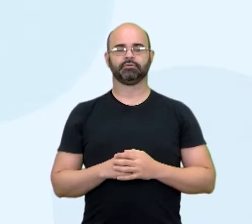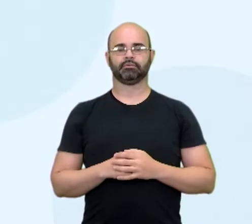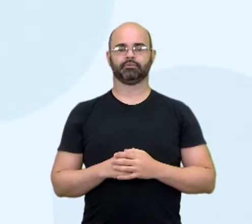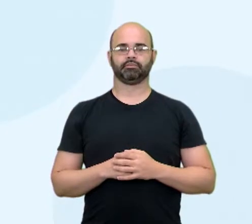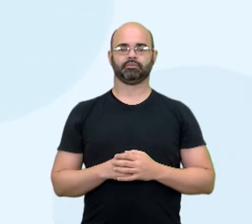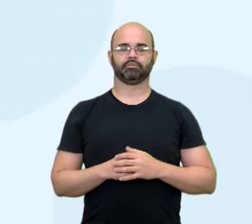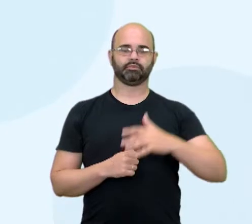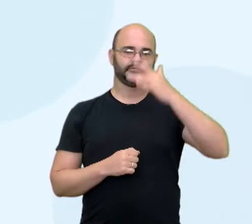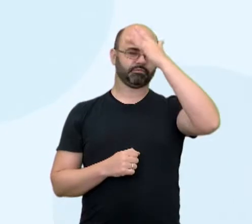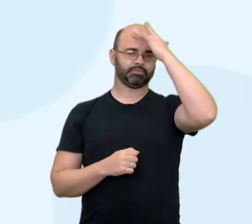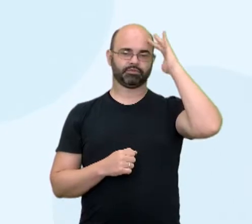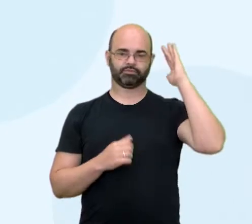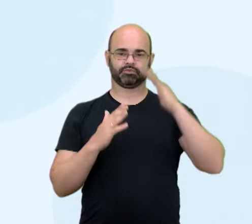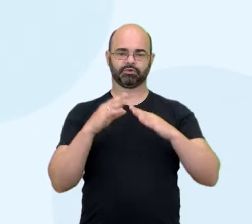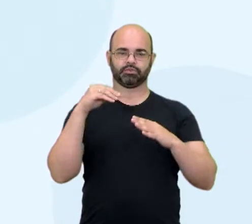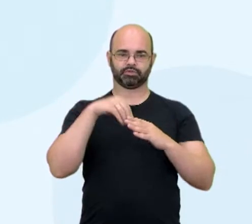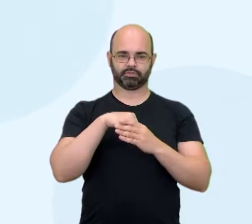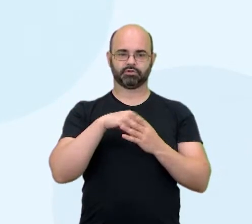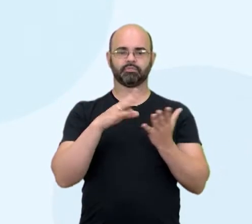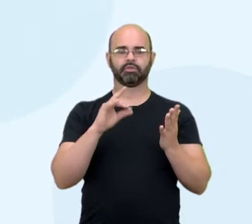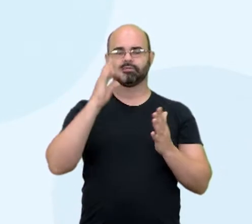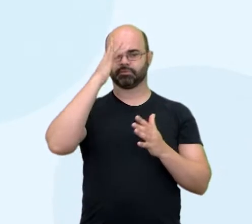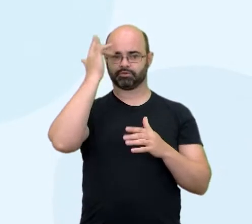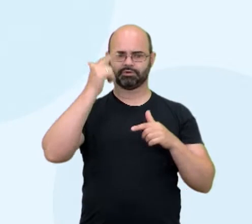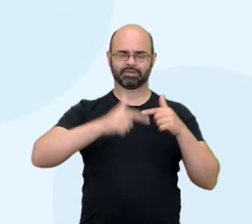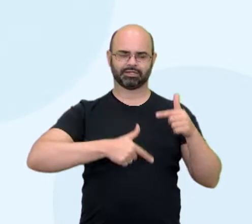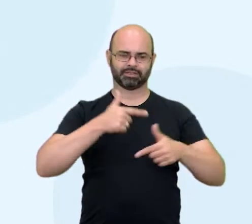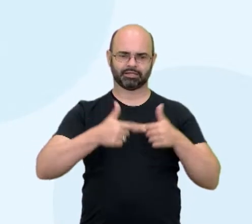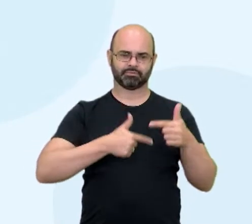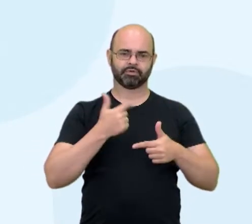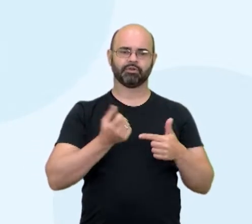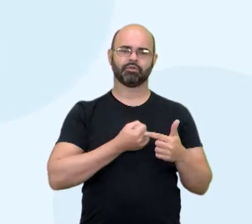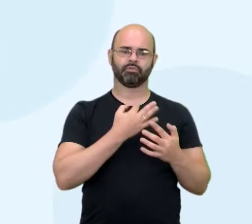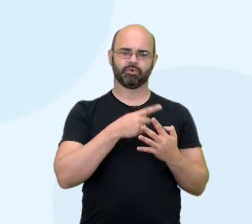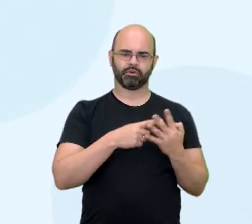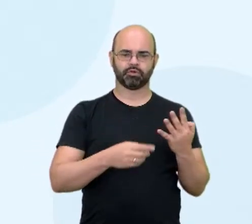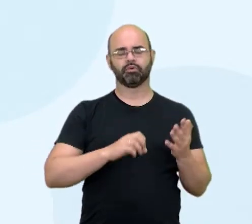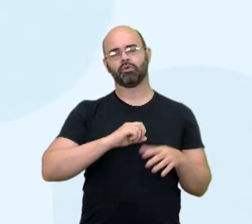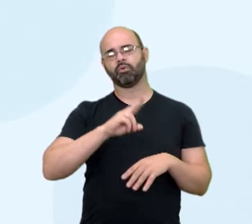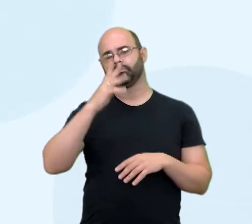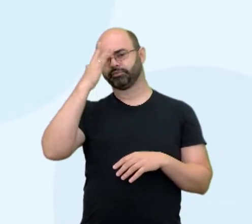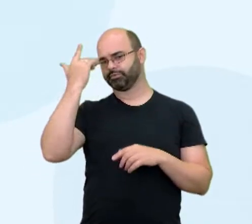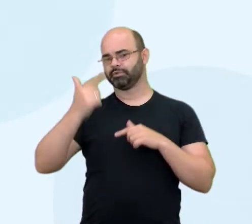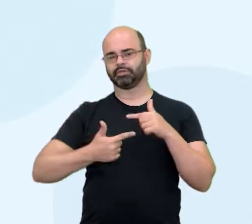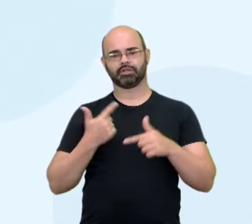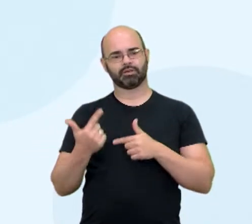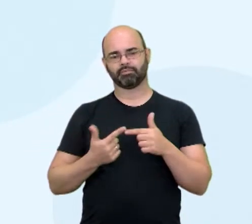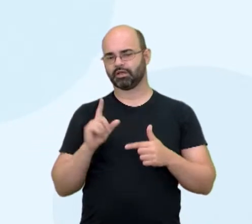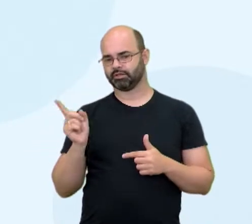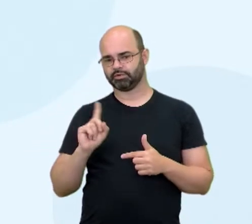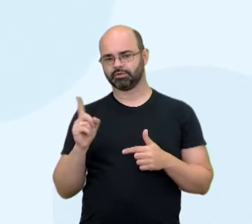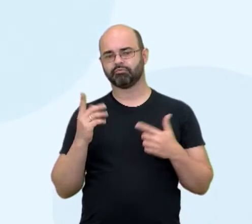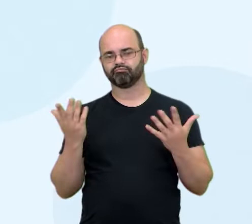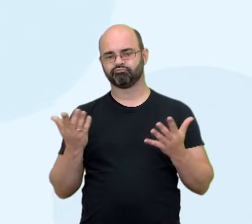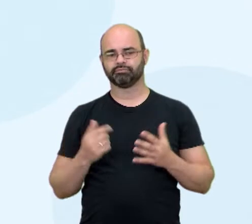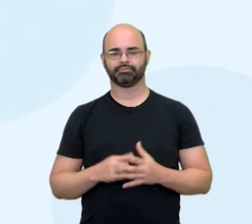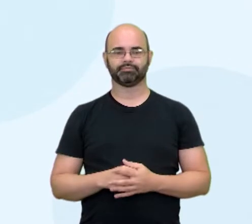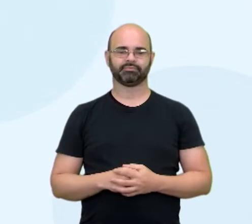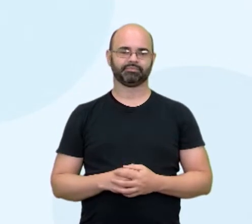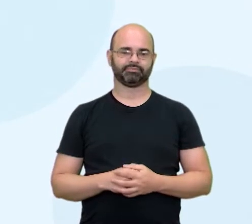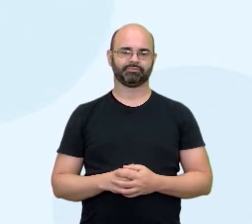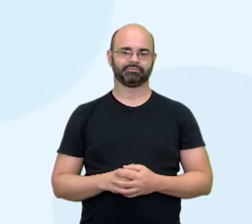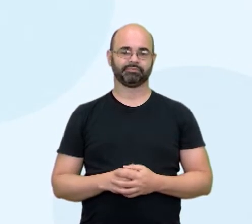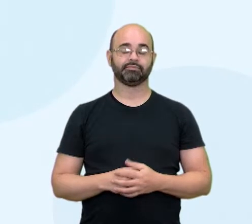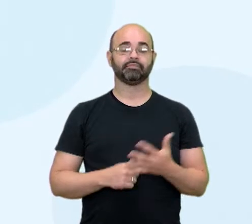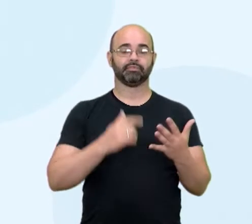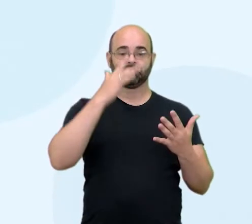residência, quantas se enquadram na força de trabalho e fora da força de trabalho? Dentre essas, né, que se enquadram aí na força de